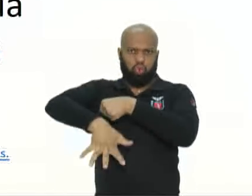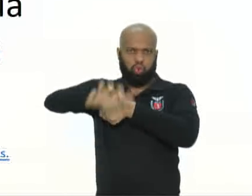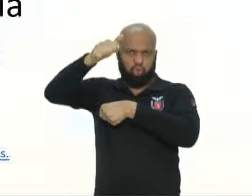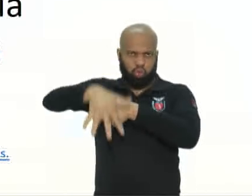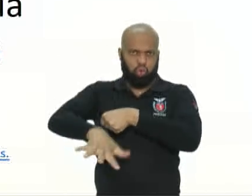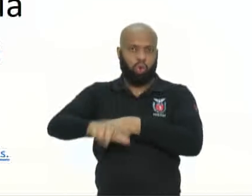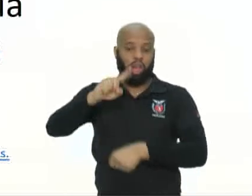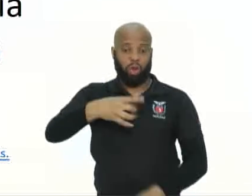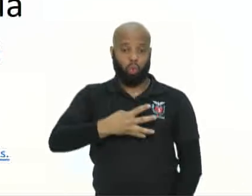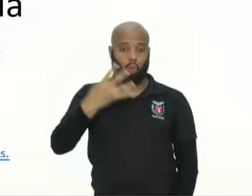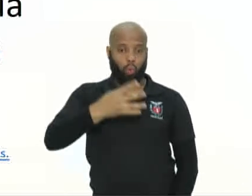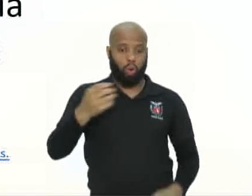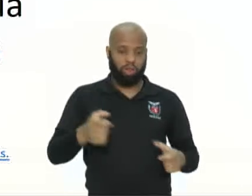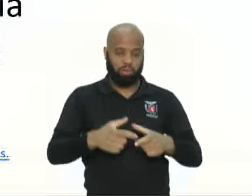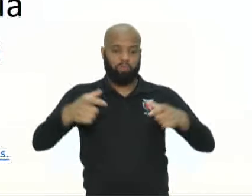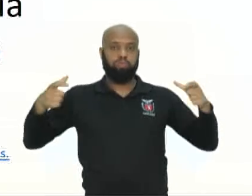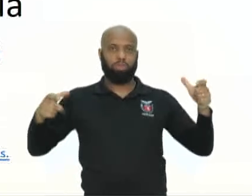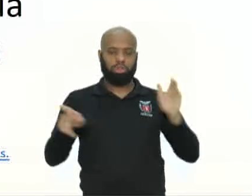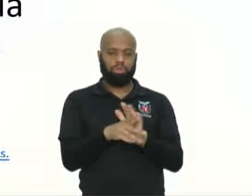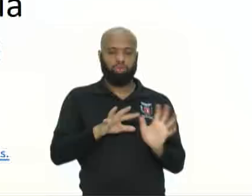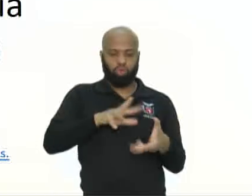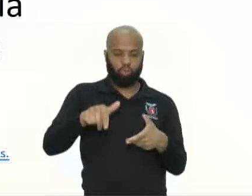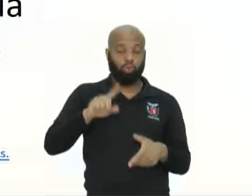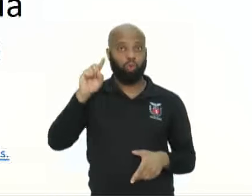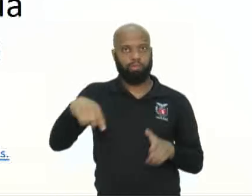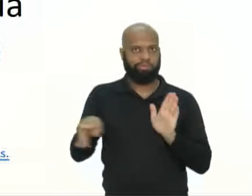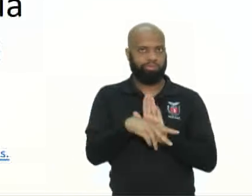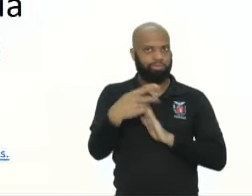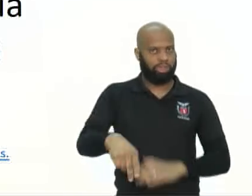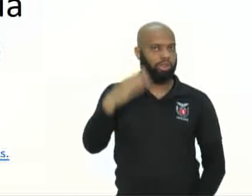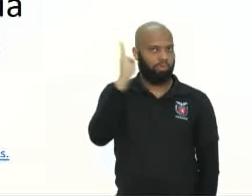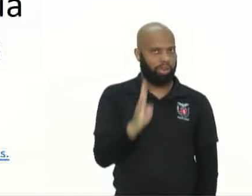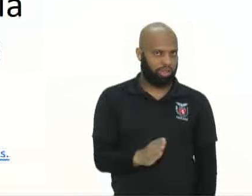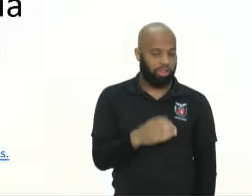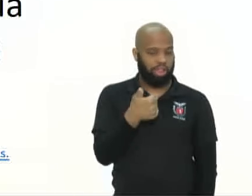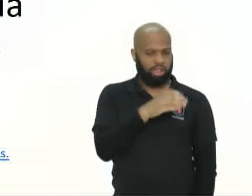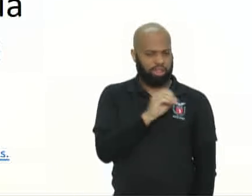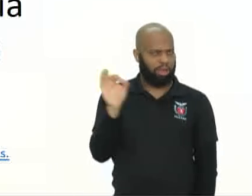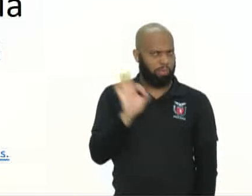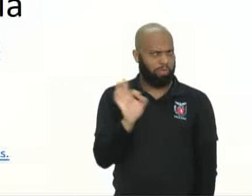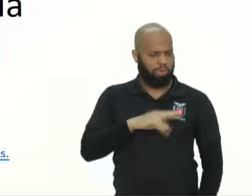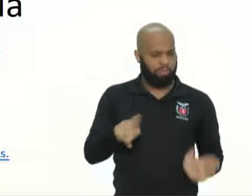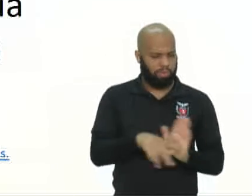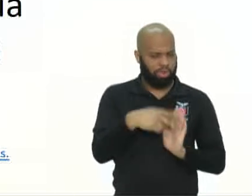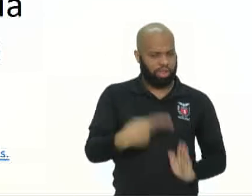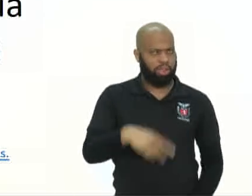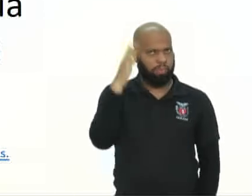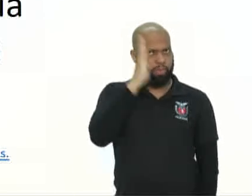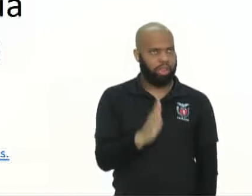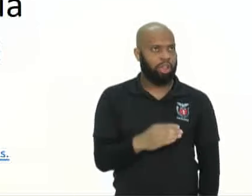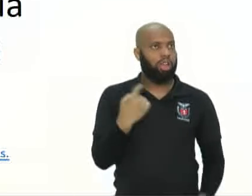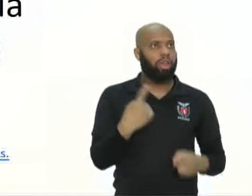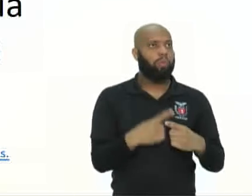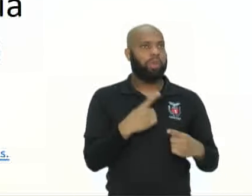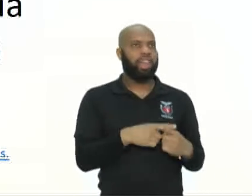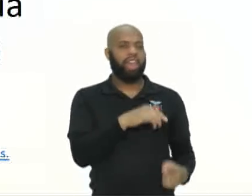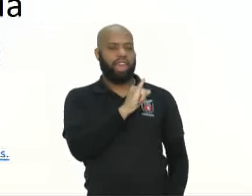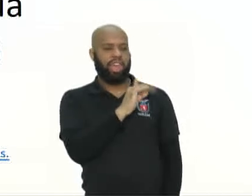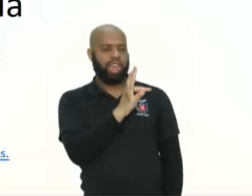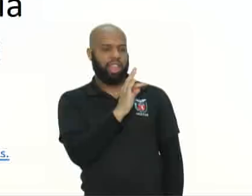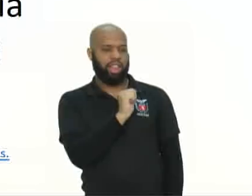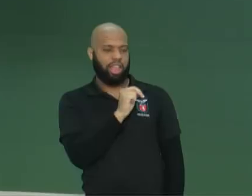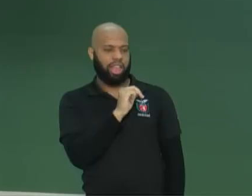é 100% brasileira. Isso é muito bom, né? A de Itaipu, ela não é totalmente